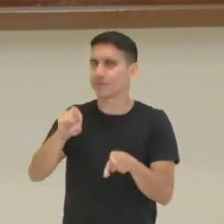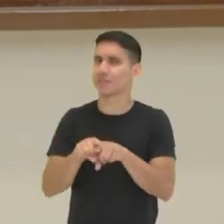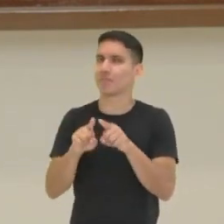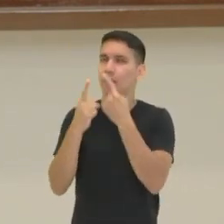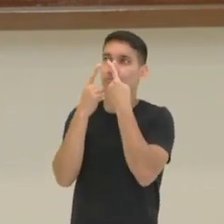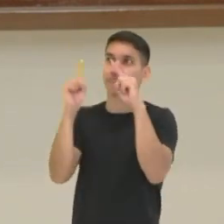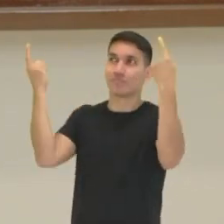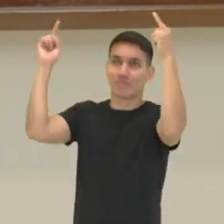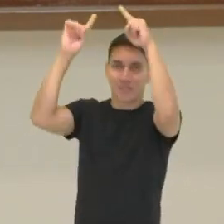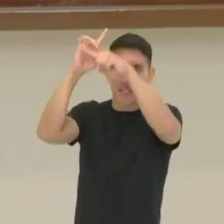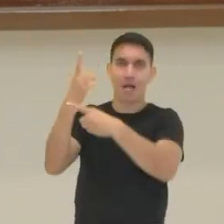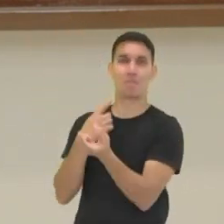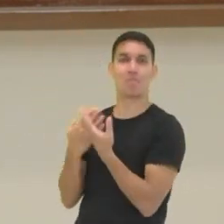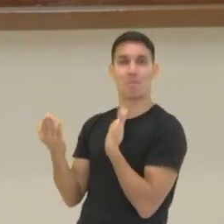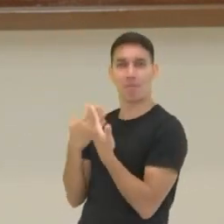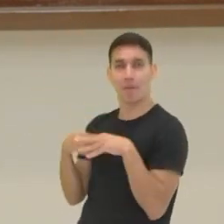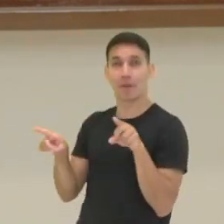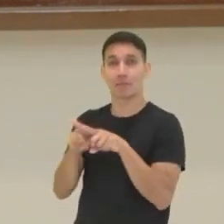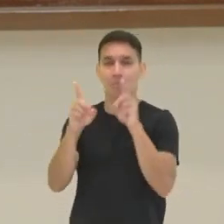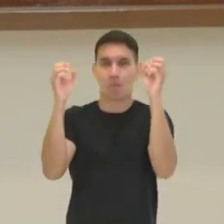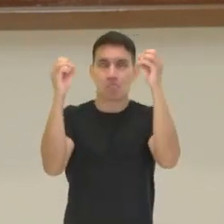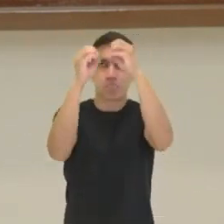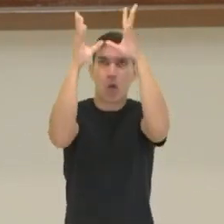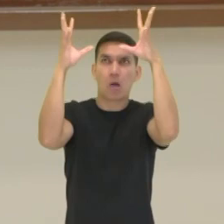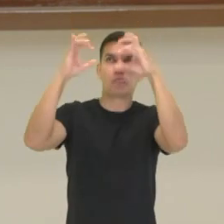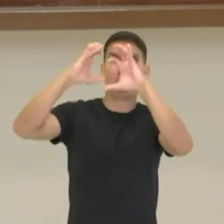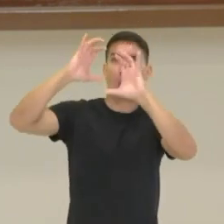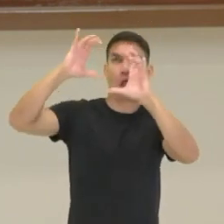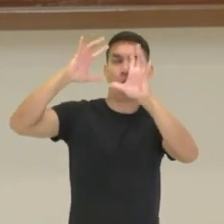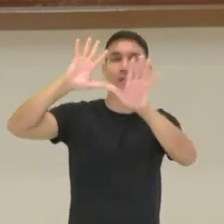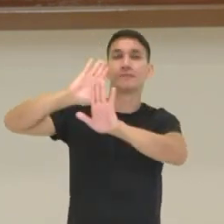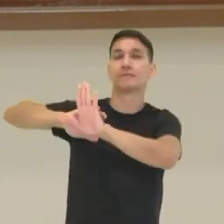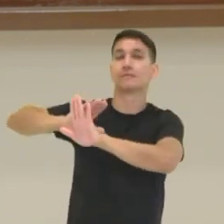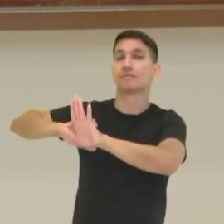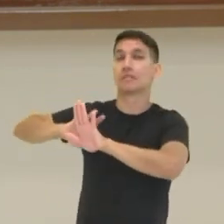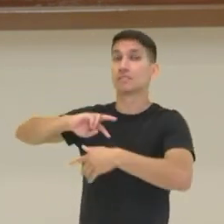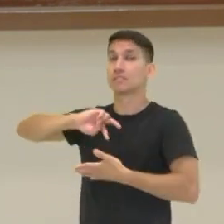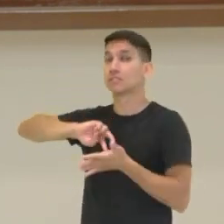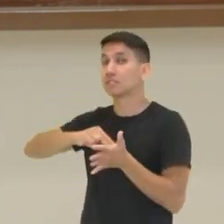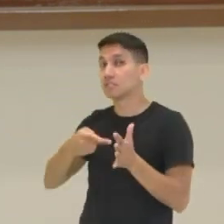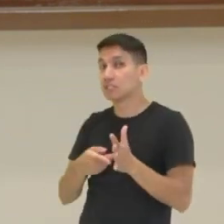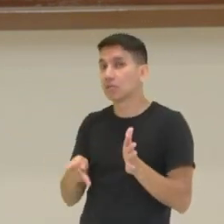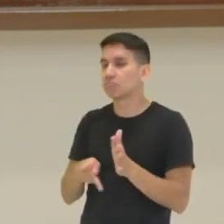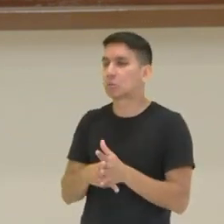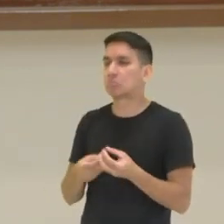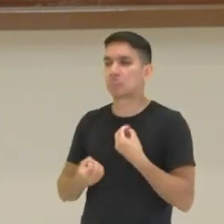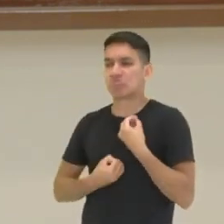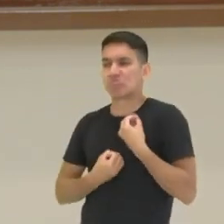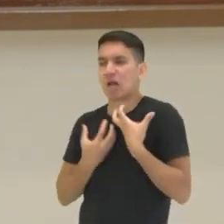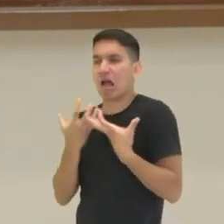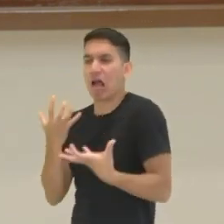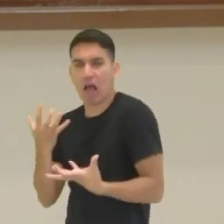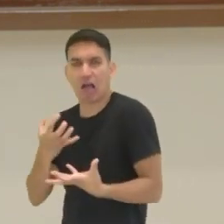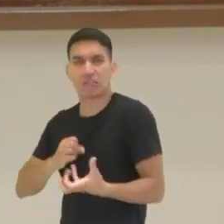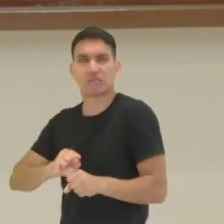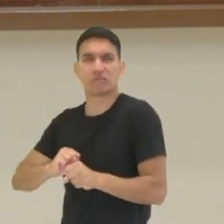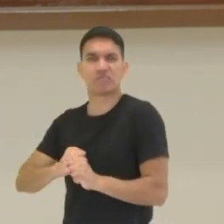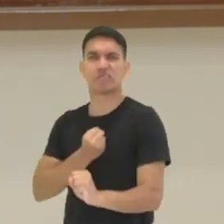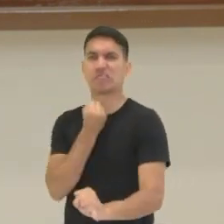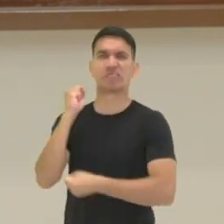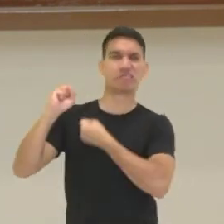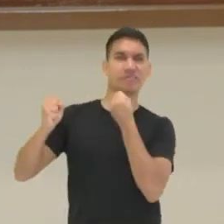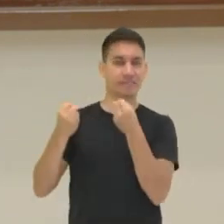dos balões de explosão para gerar ali no leitor um efeito sinestésico, né, que indica indignação,